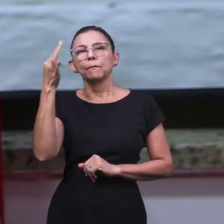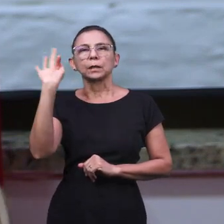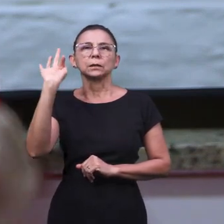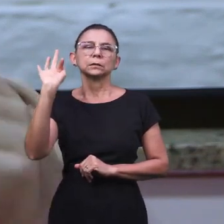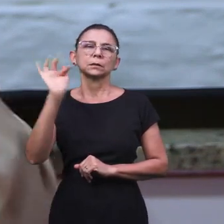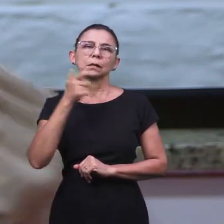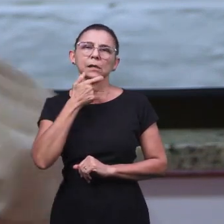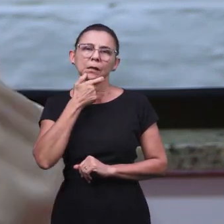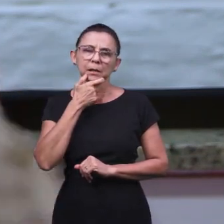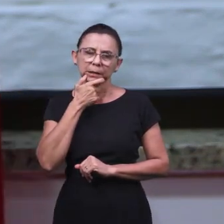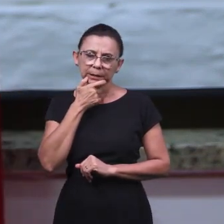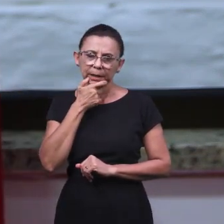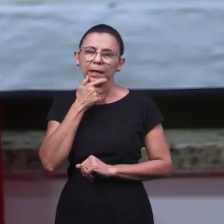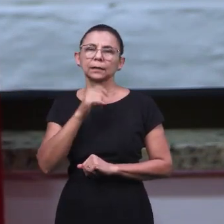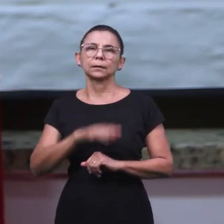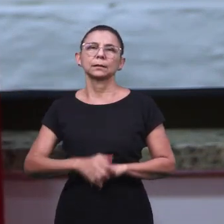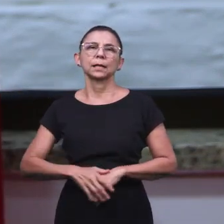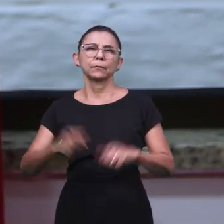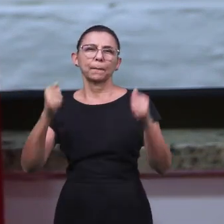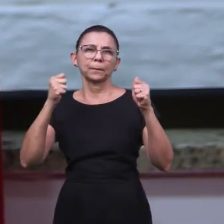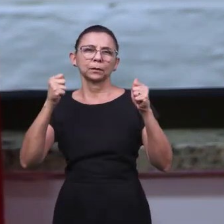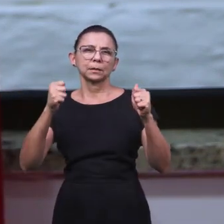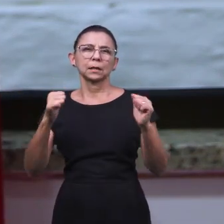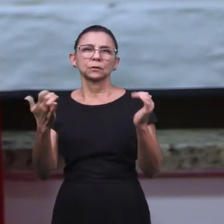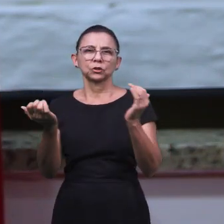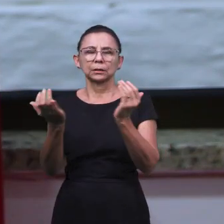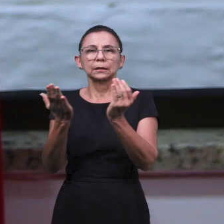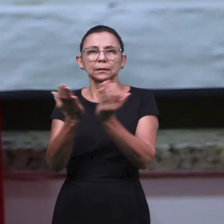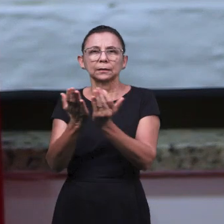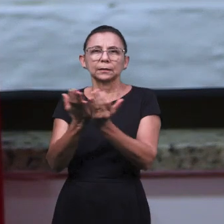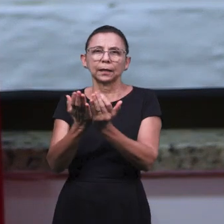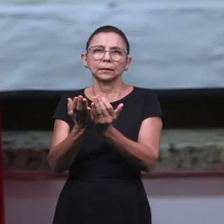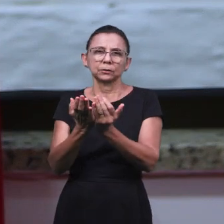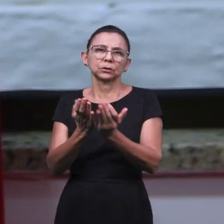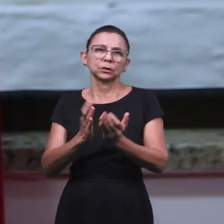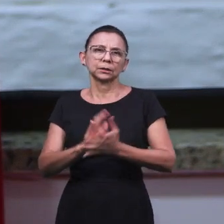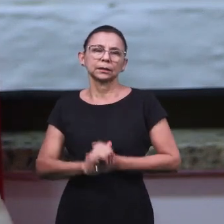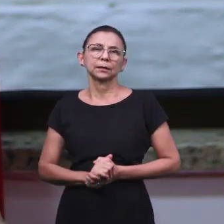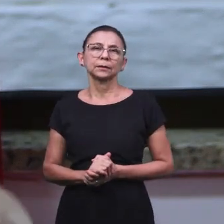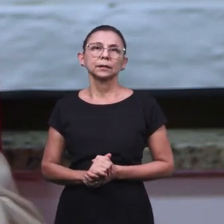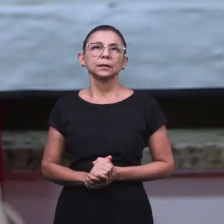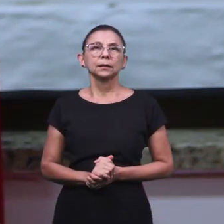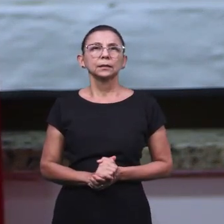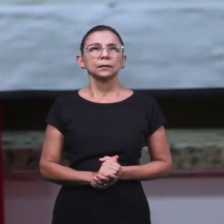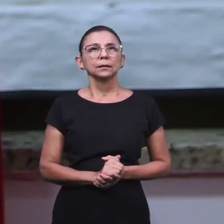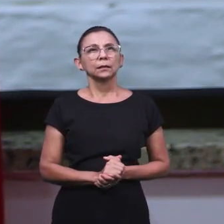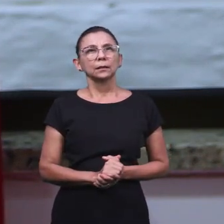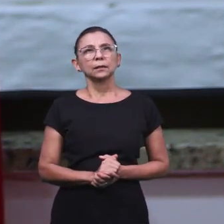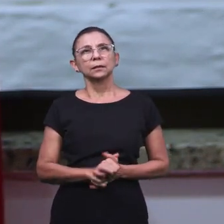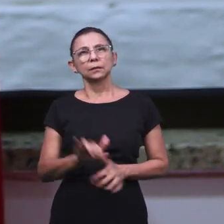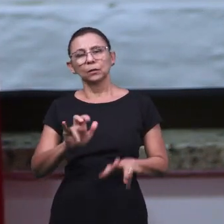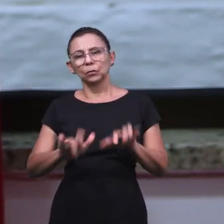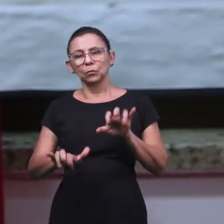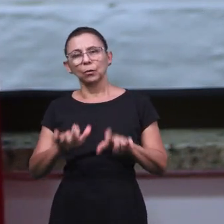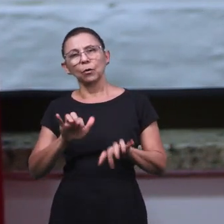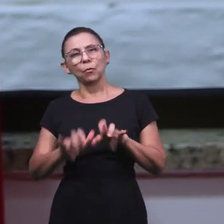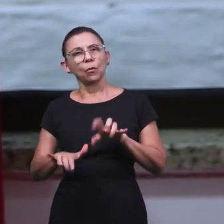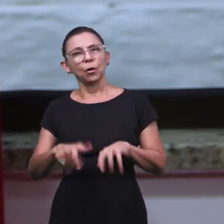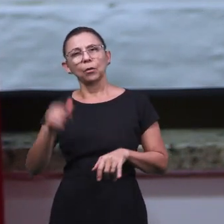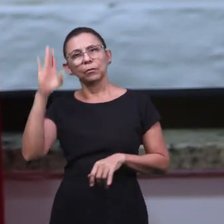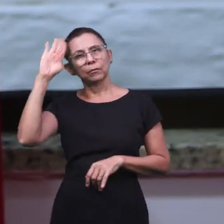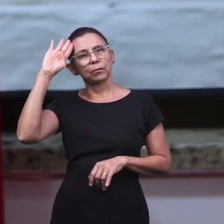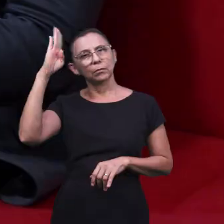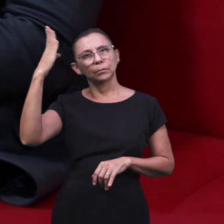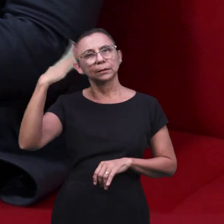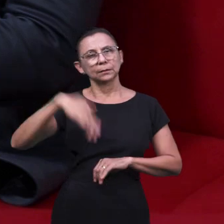lugares. Então, daí esse conhecimento de repertório veio muito por causa do órgão. Aí se alinhou também com de canto